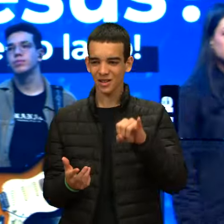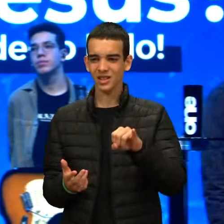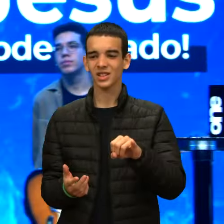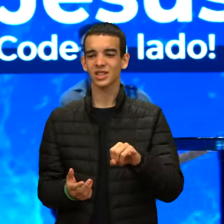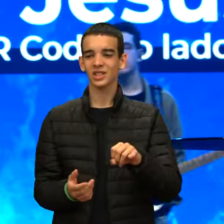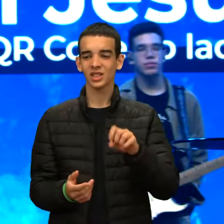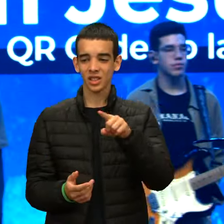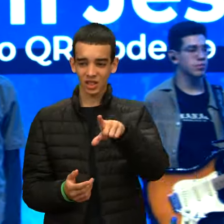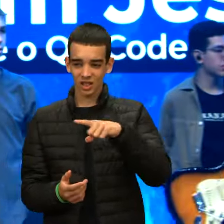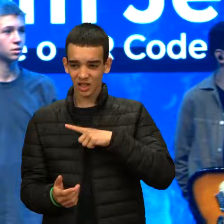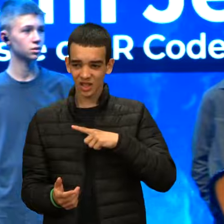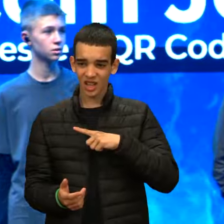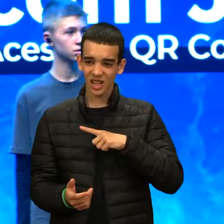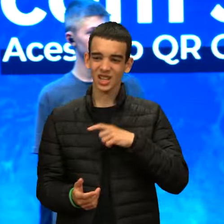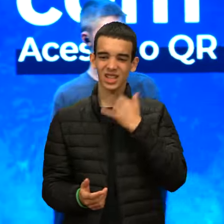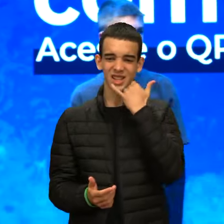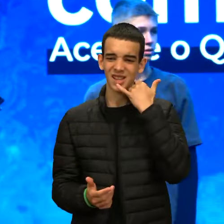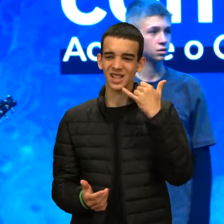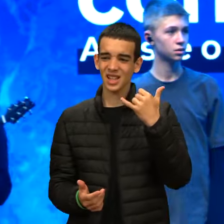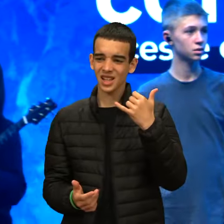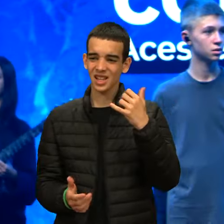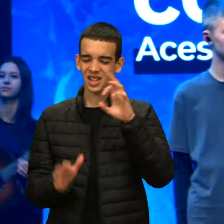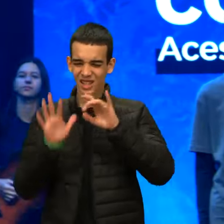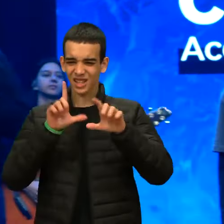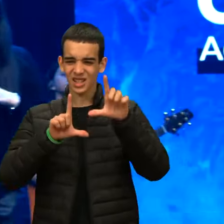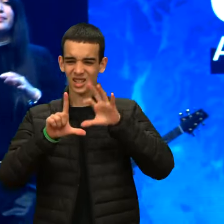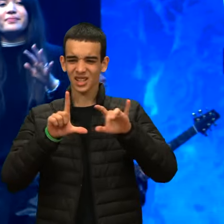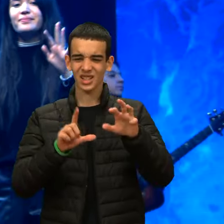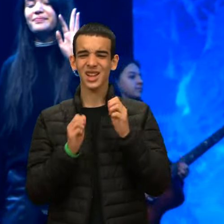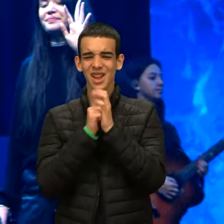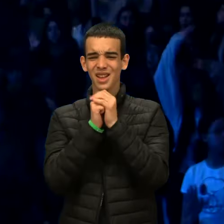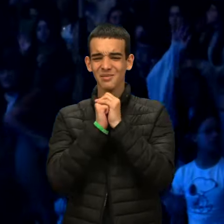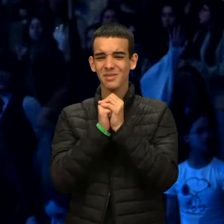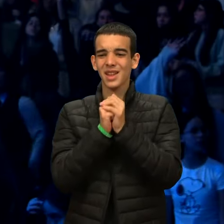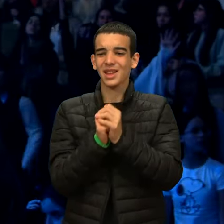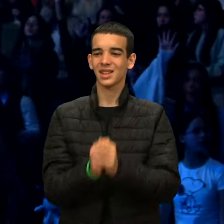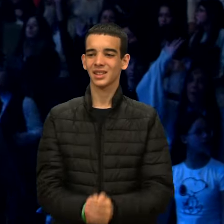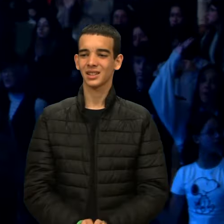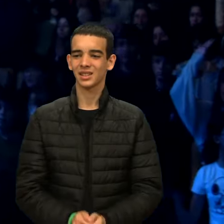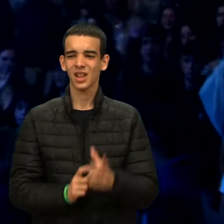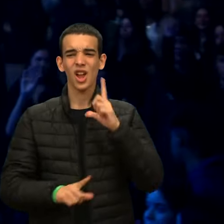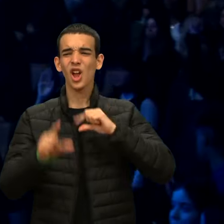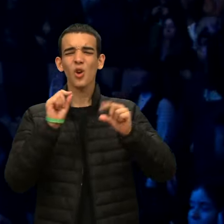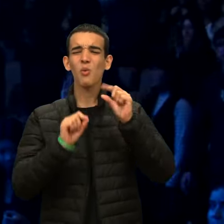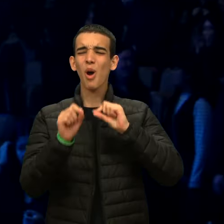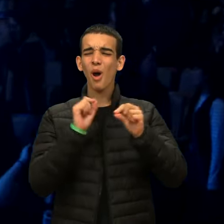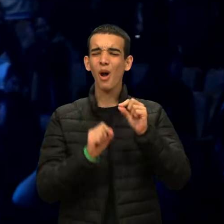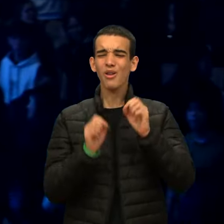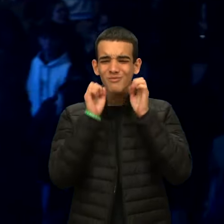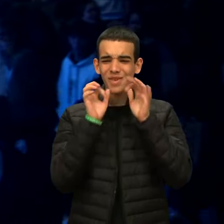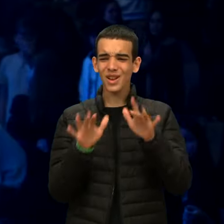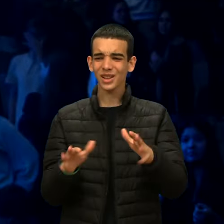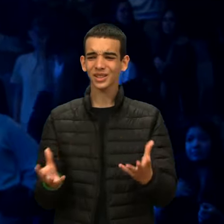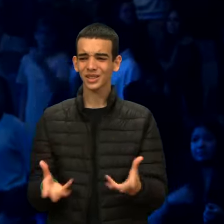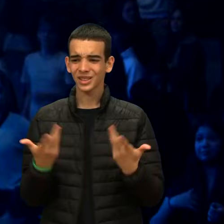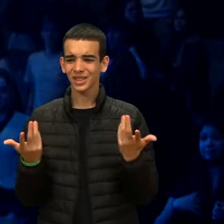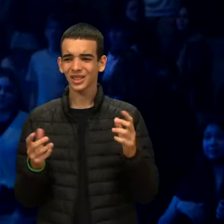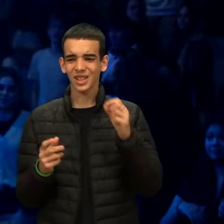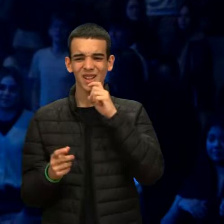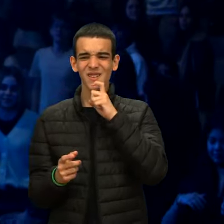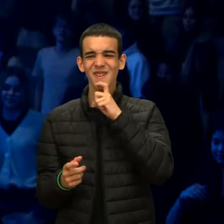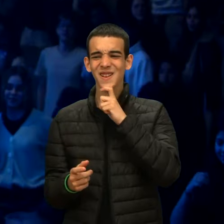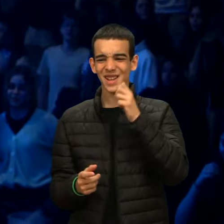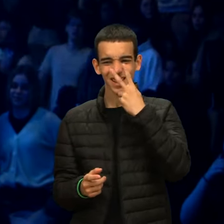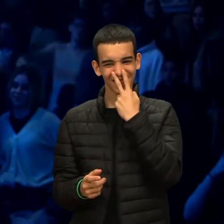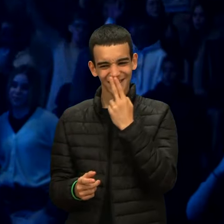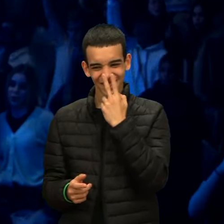que vai ser bênção. Amém? Quem foi abençoado aí hoje? Deixa eu ver. Vocês estão com frio, eu acho. Quem foi